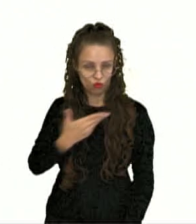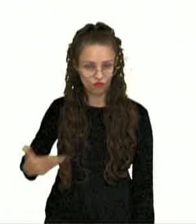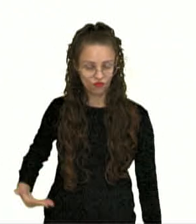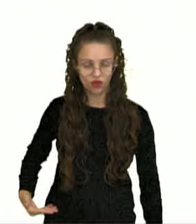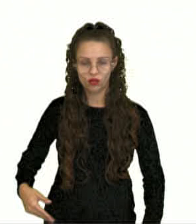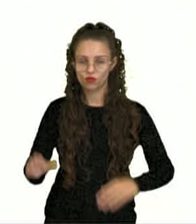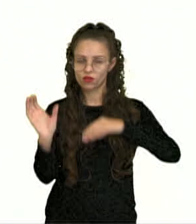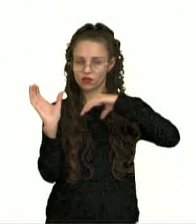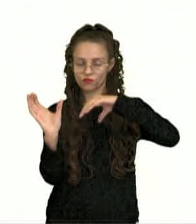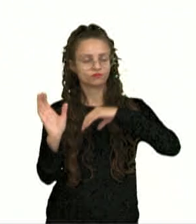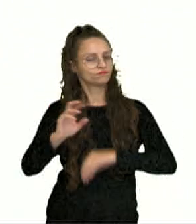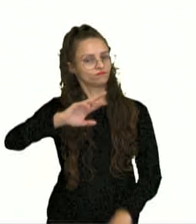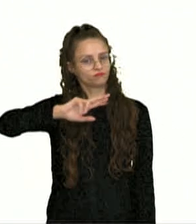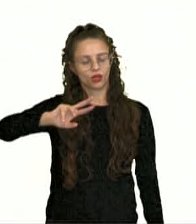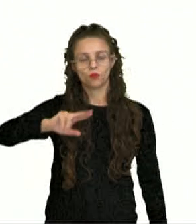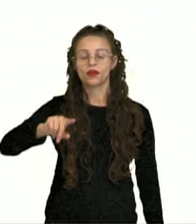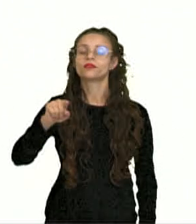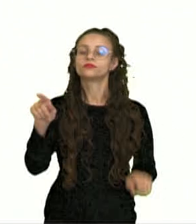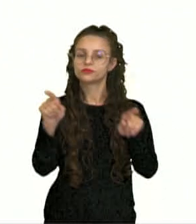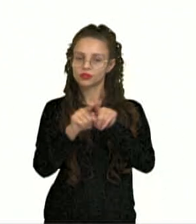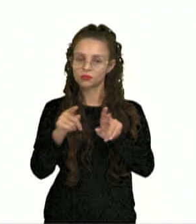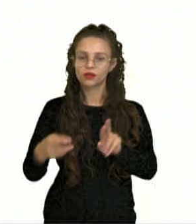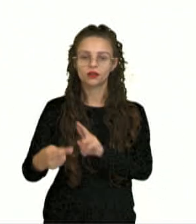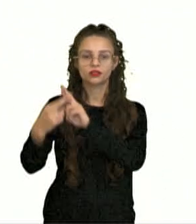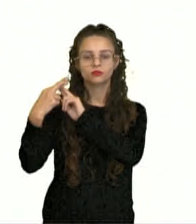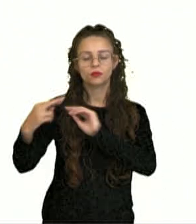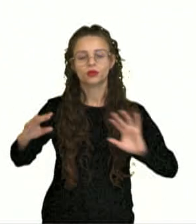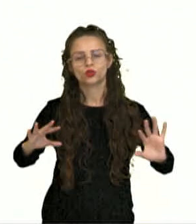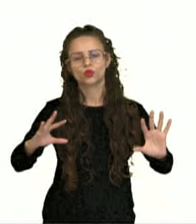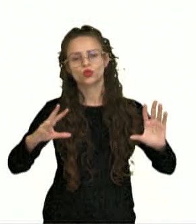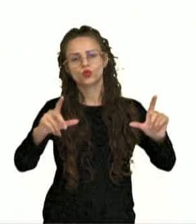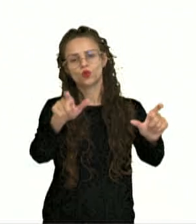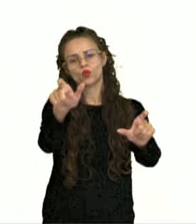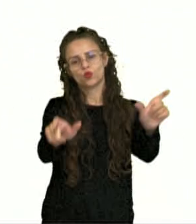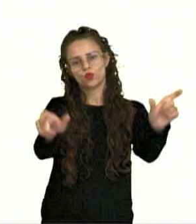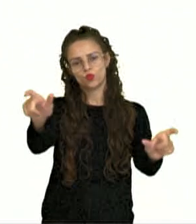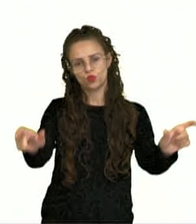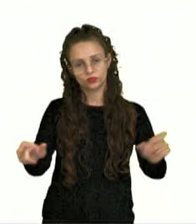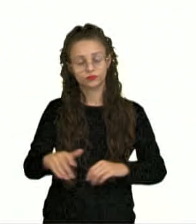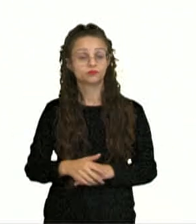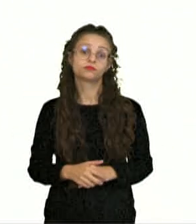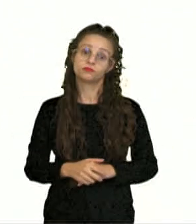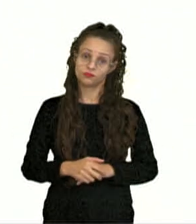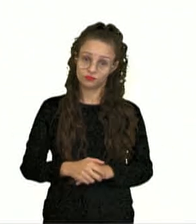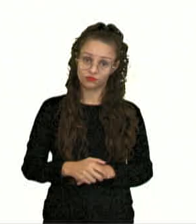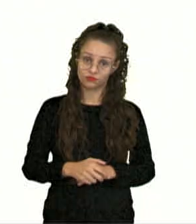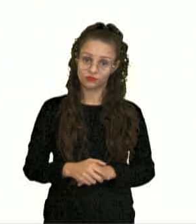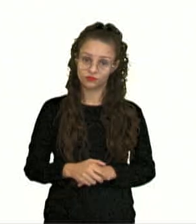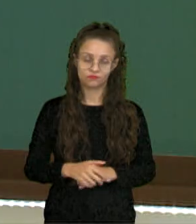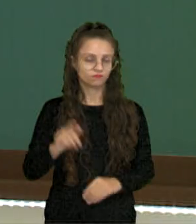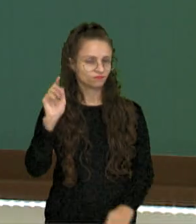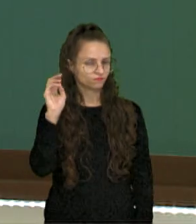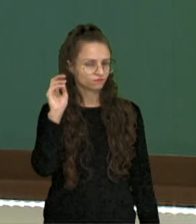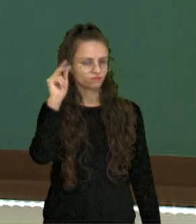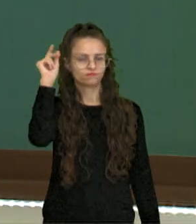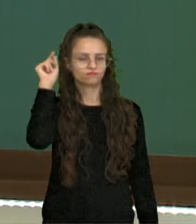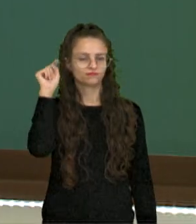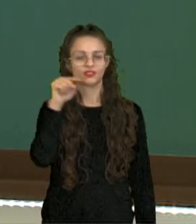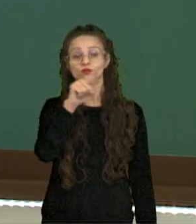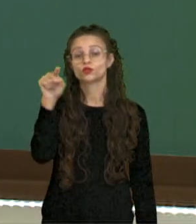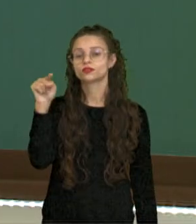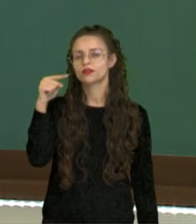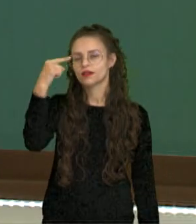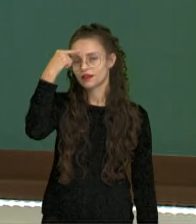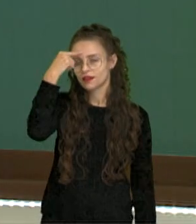poderes republicanos. É de responsabilidade de todos. Grande sacada isso aqui, ó, para você